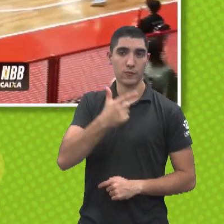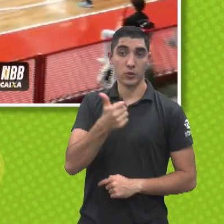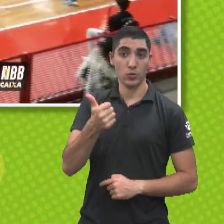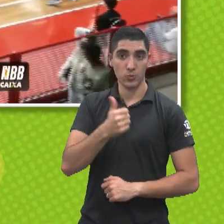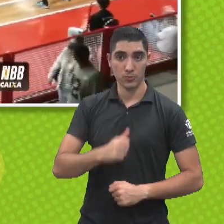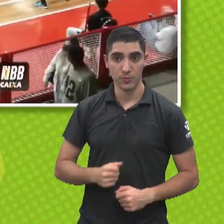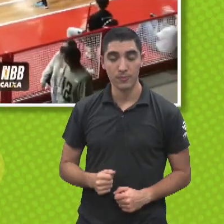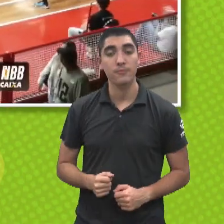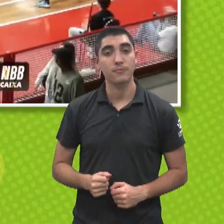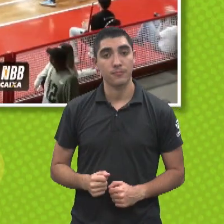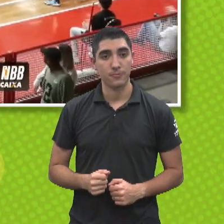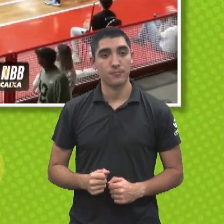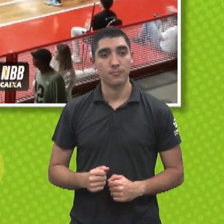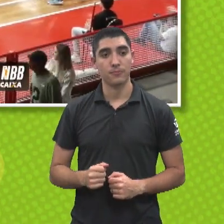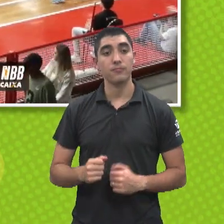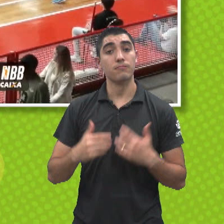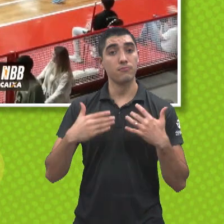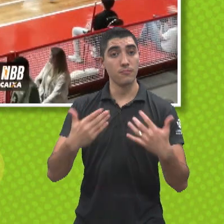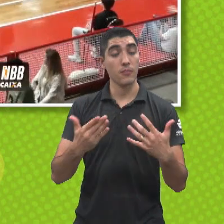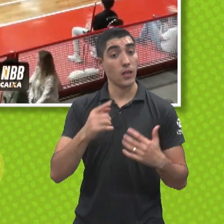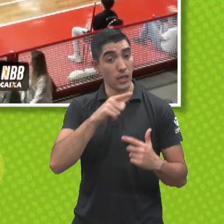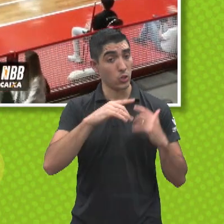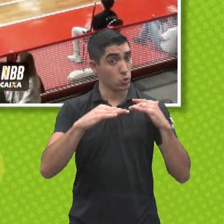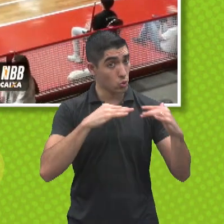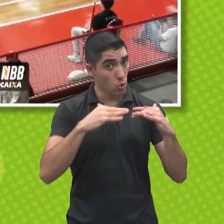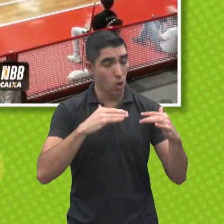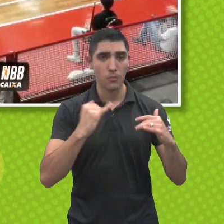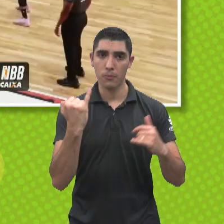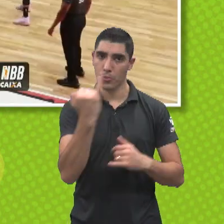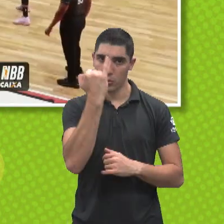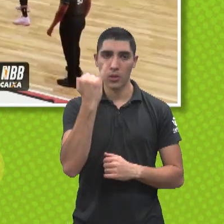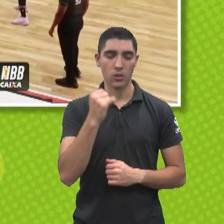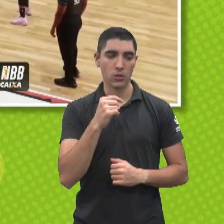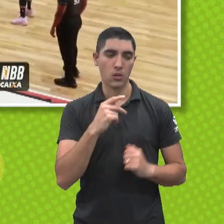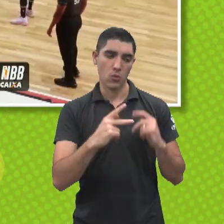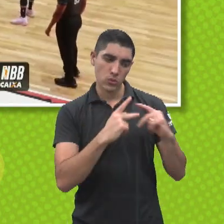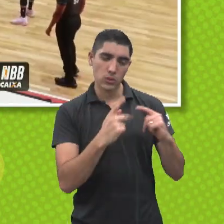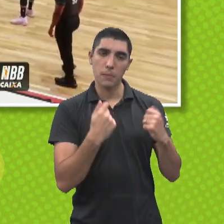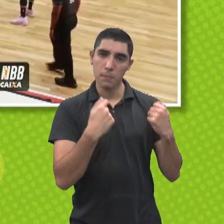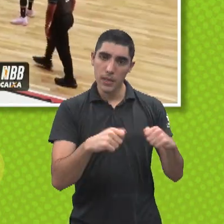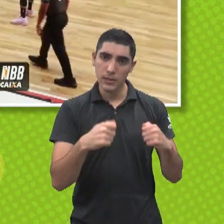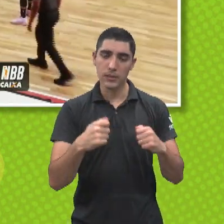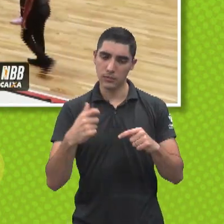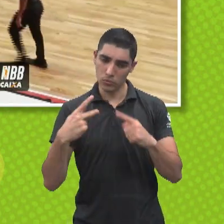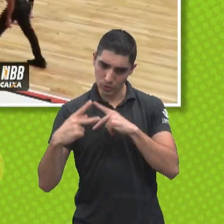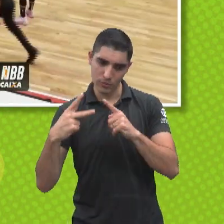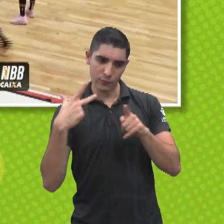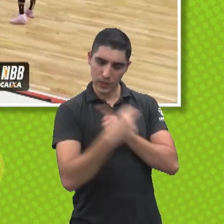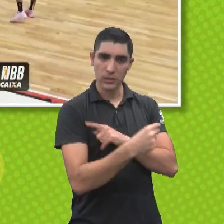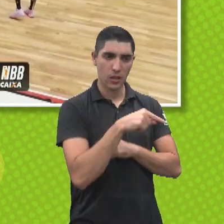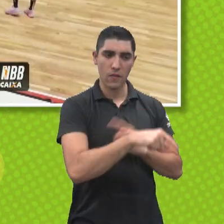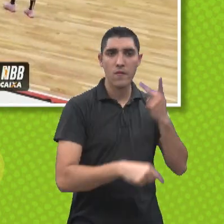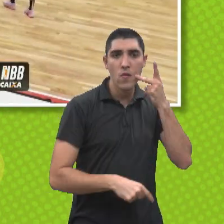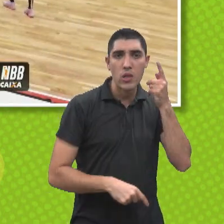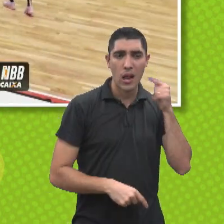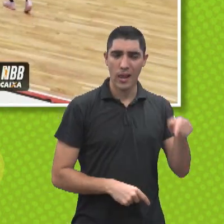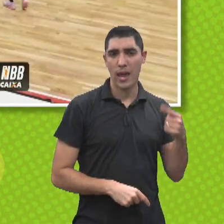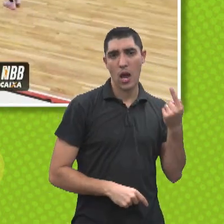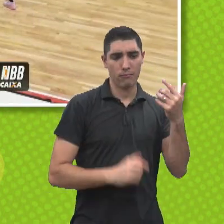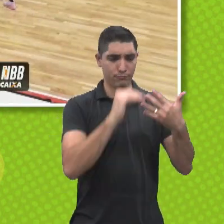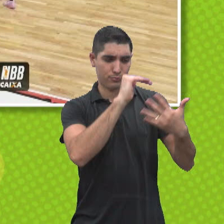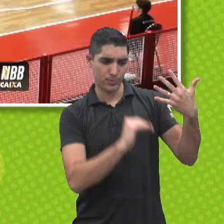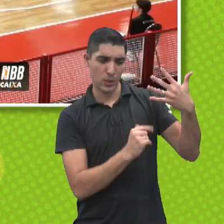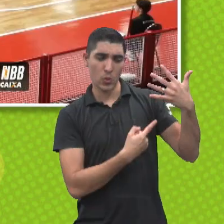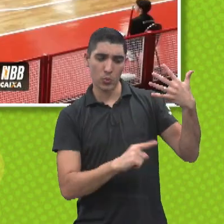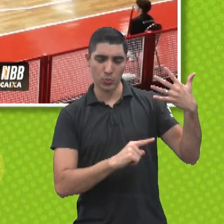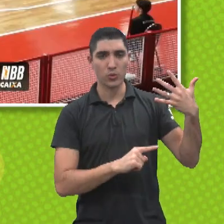é um jogo para o São José vencer, né? Vencer e convencer, que é o último colocado da classificação, jogando em casa. Então